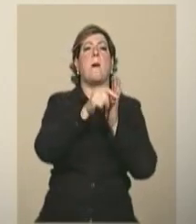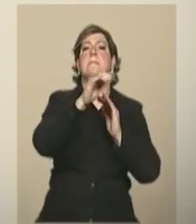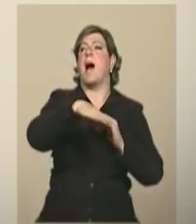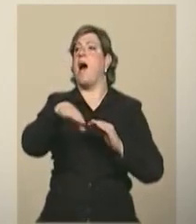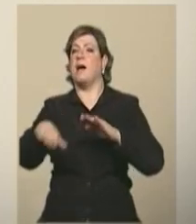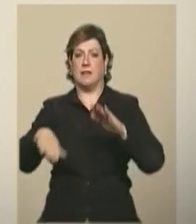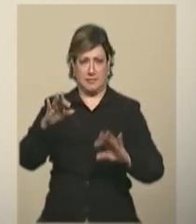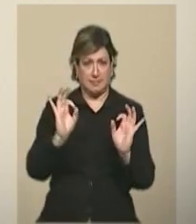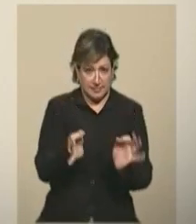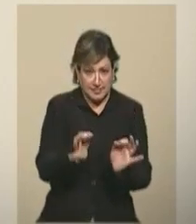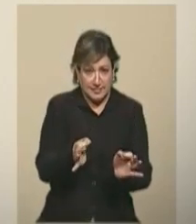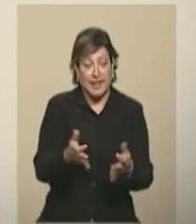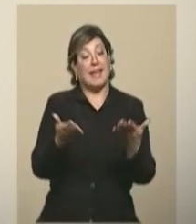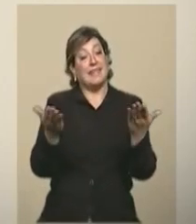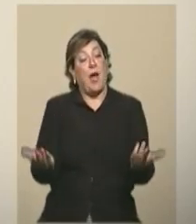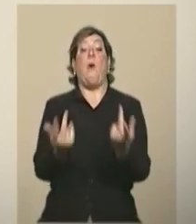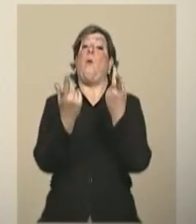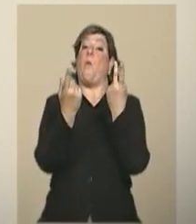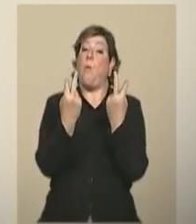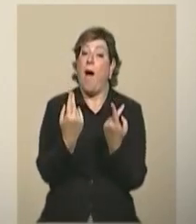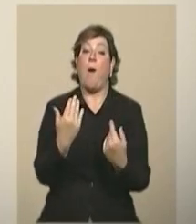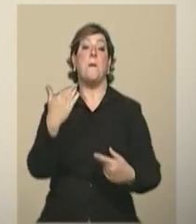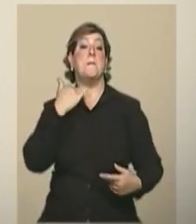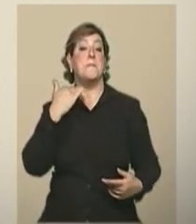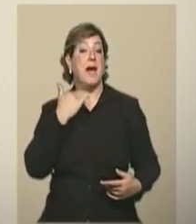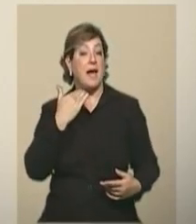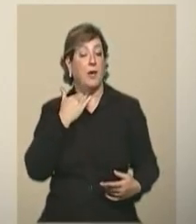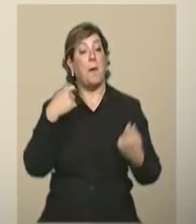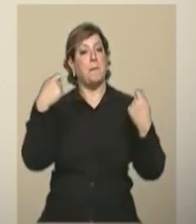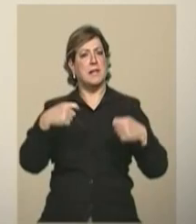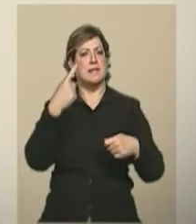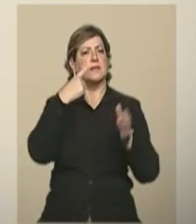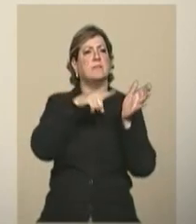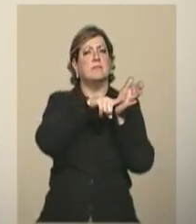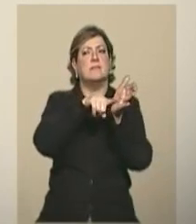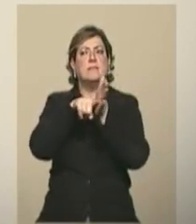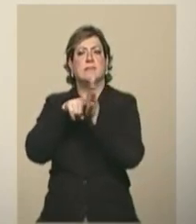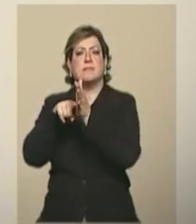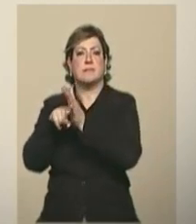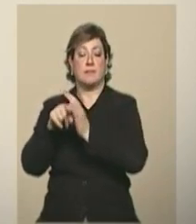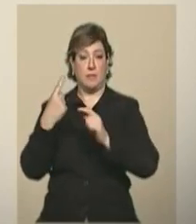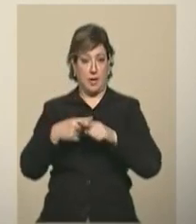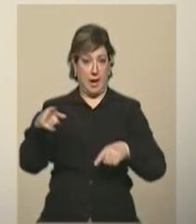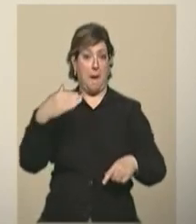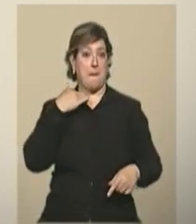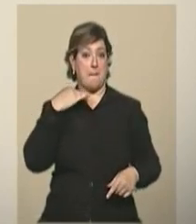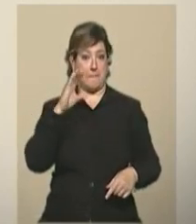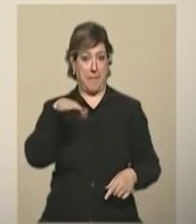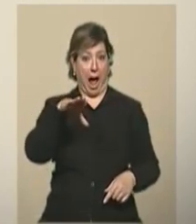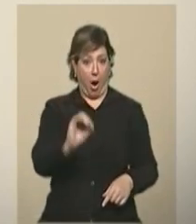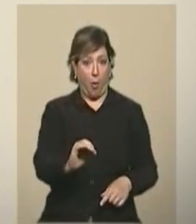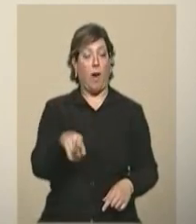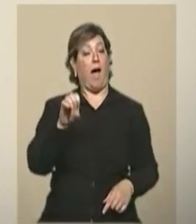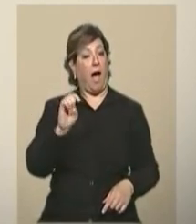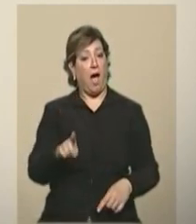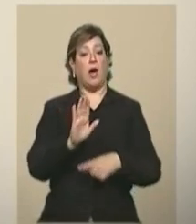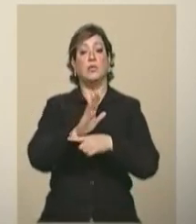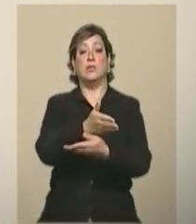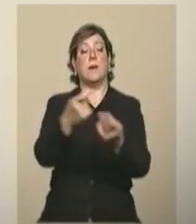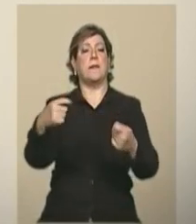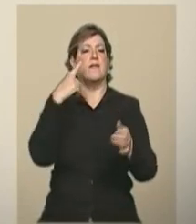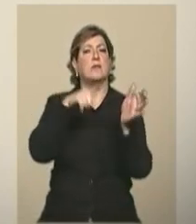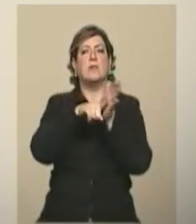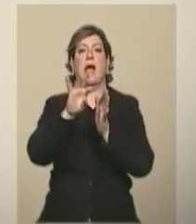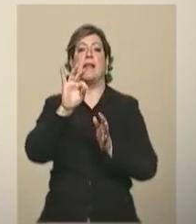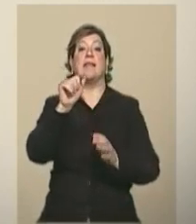mais barato, não é mesmo? Com os bancos, tem de ser do mesmo jeito. O banco é um prestador de serviço, então é preciso comparar